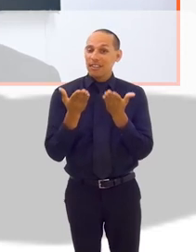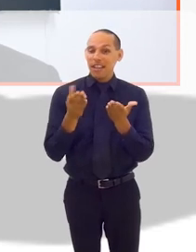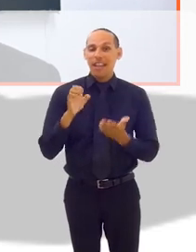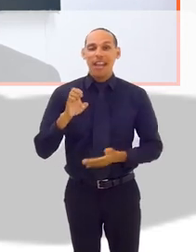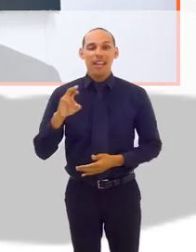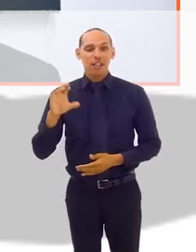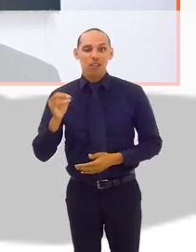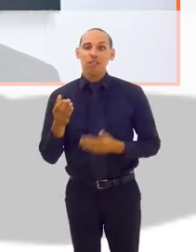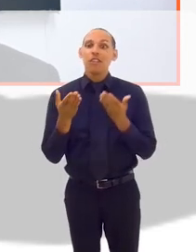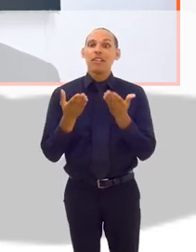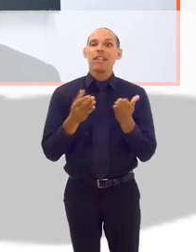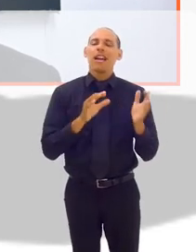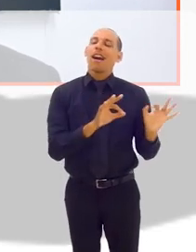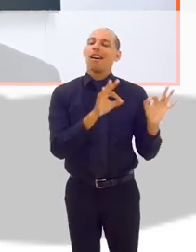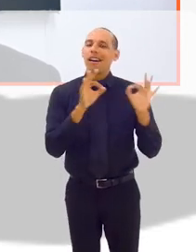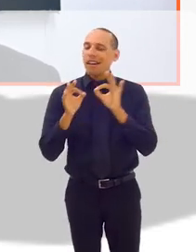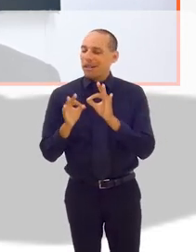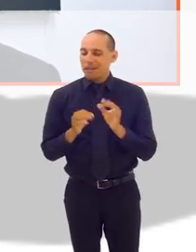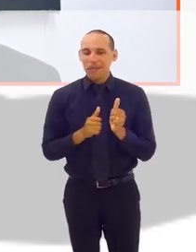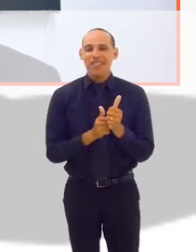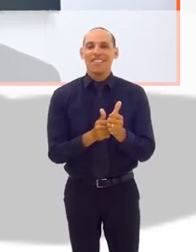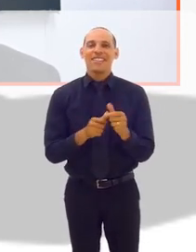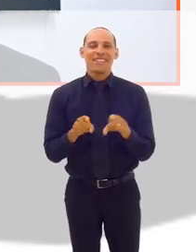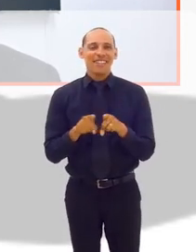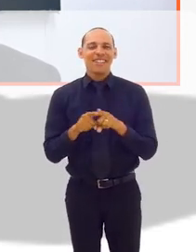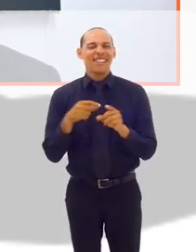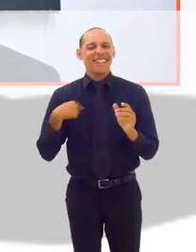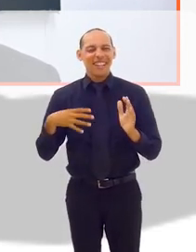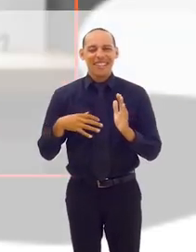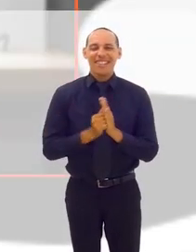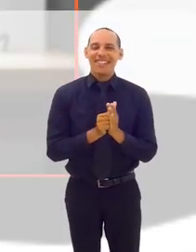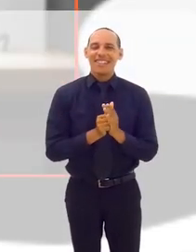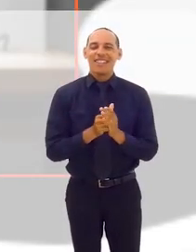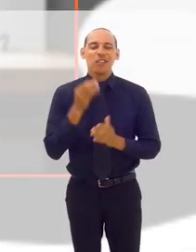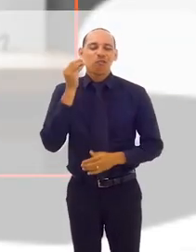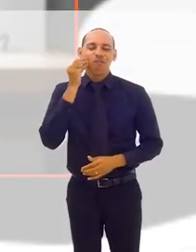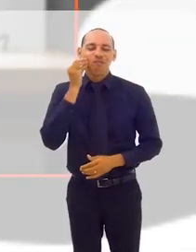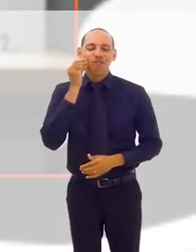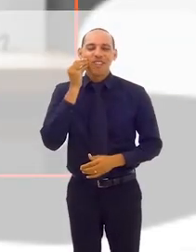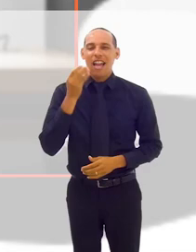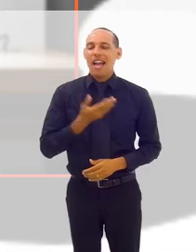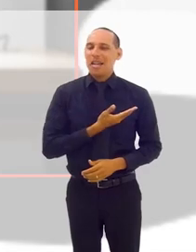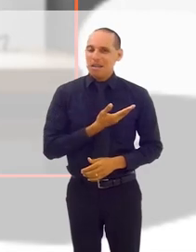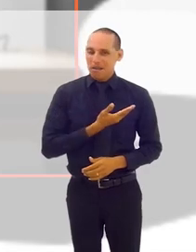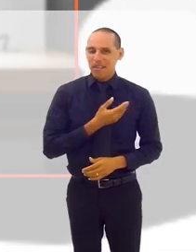Muito obrigada a você, Érico. Muito obrigada a você que nos acompanha. E eu também registro aqui